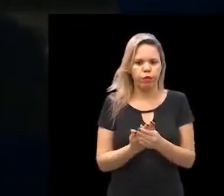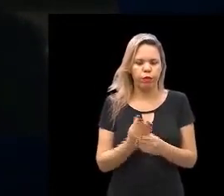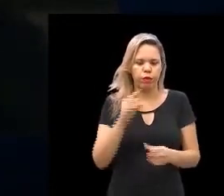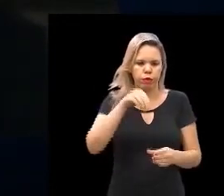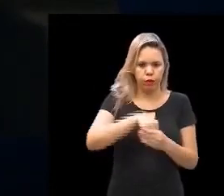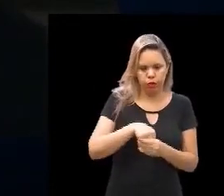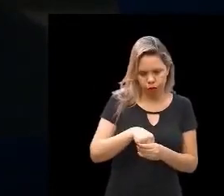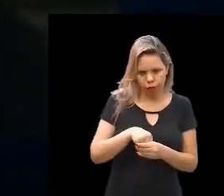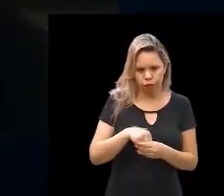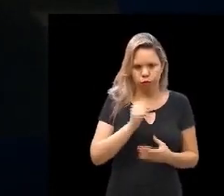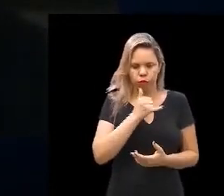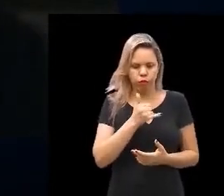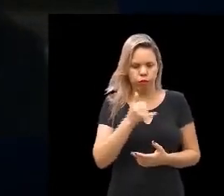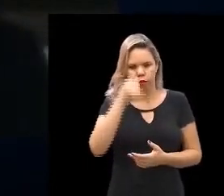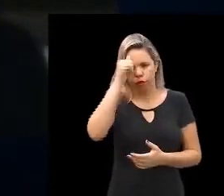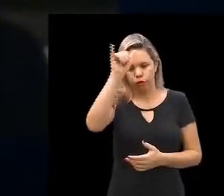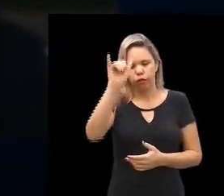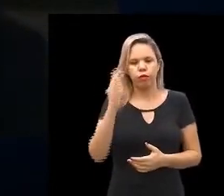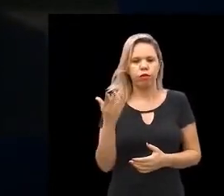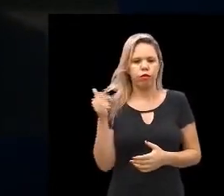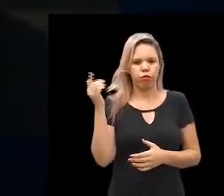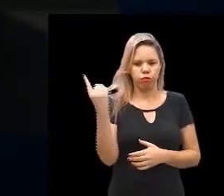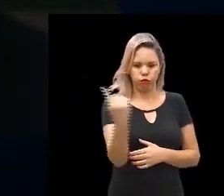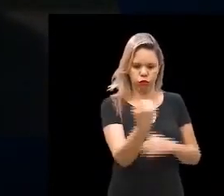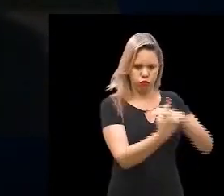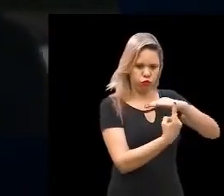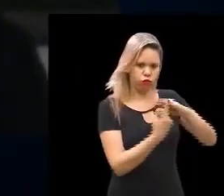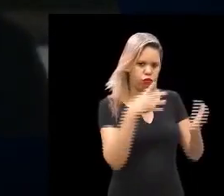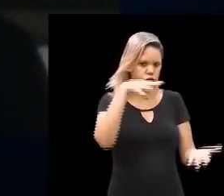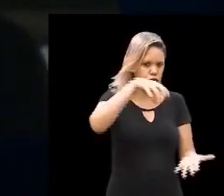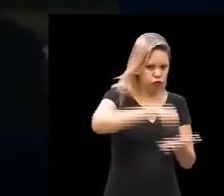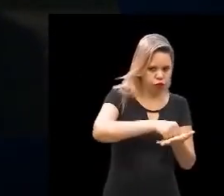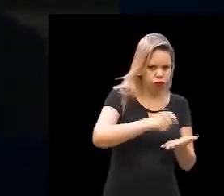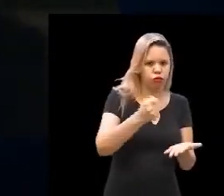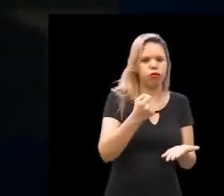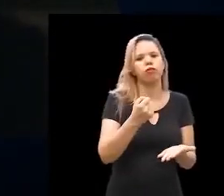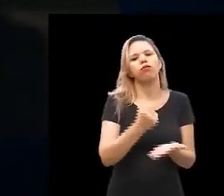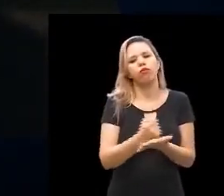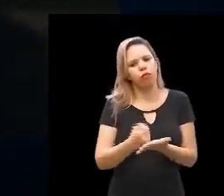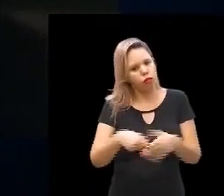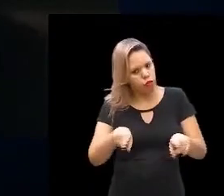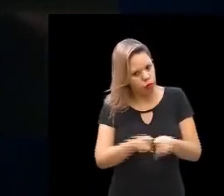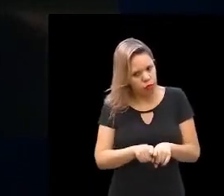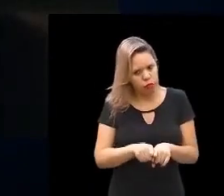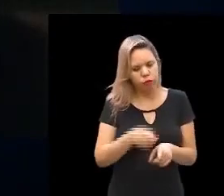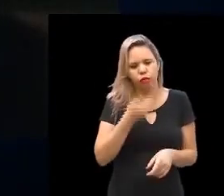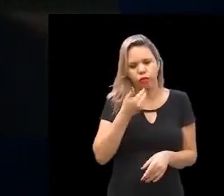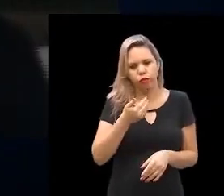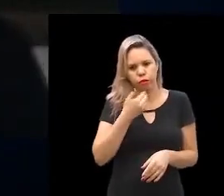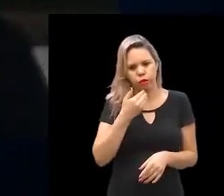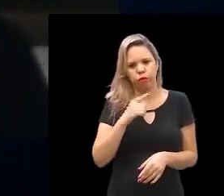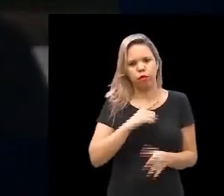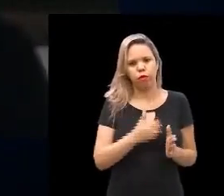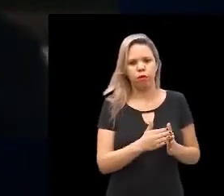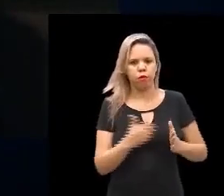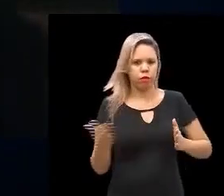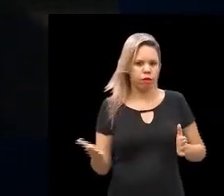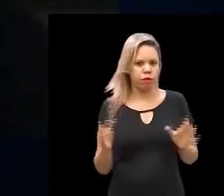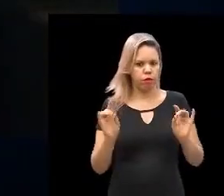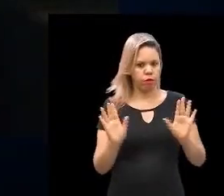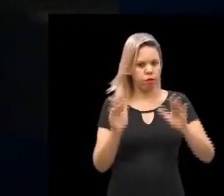via eletrônica, evitando que eles precisem se deslocar para os cartórios, facilitando, assim, até porque estamos numa